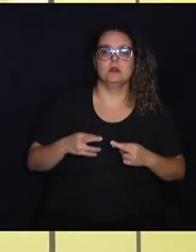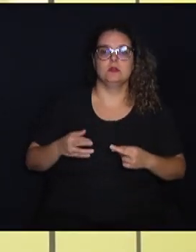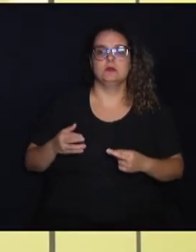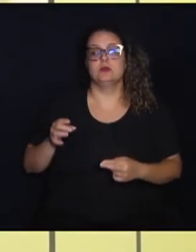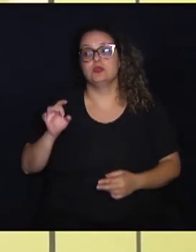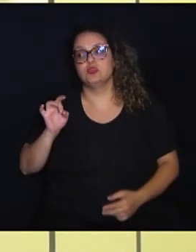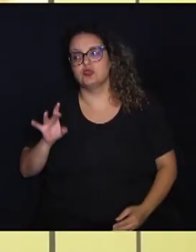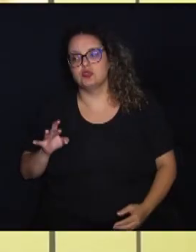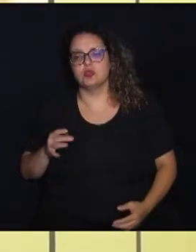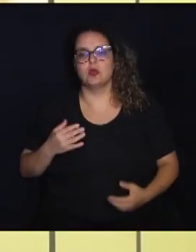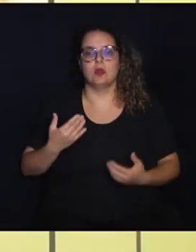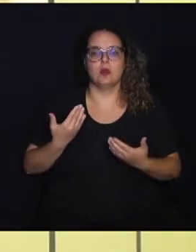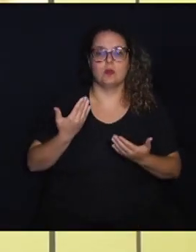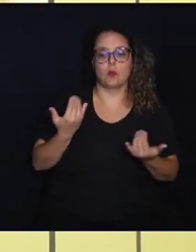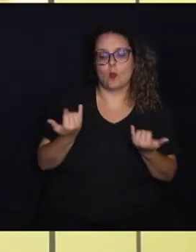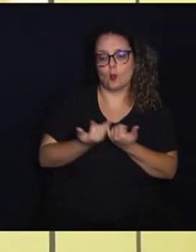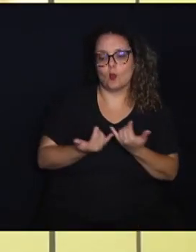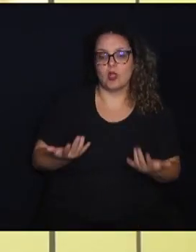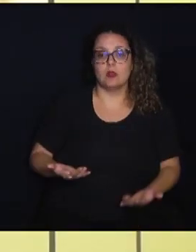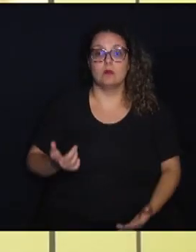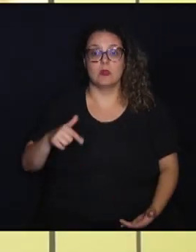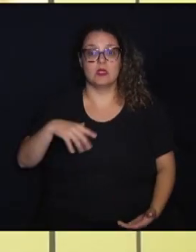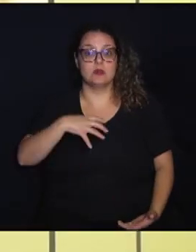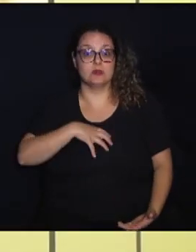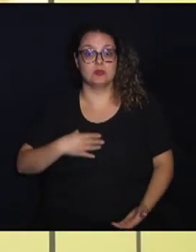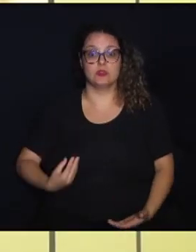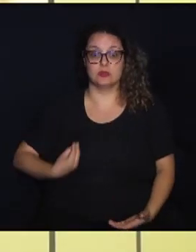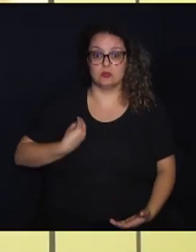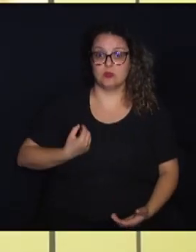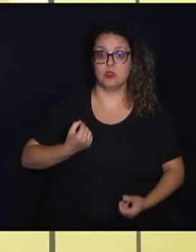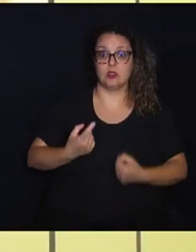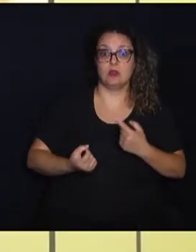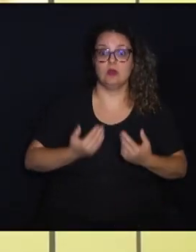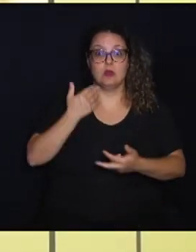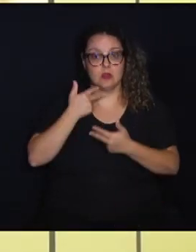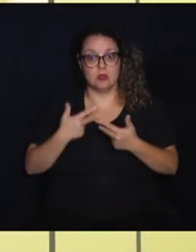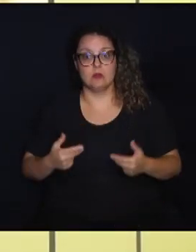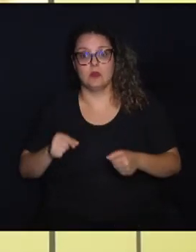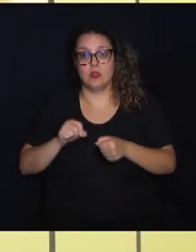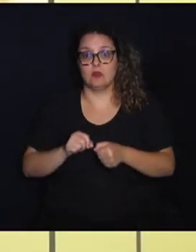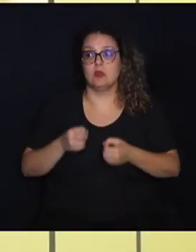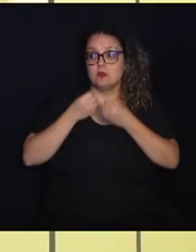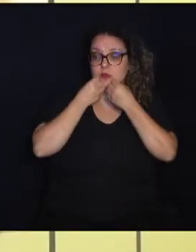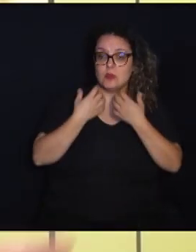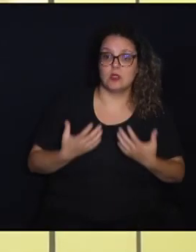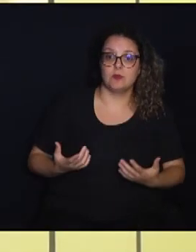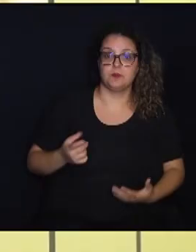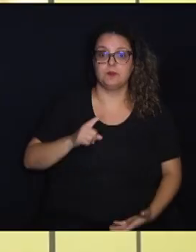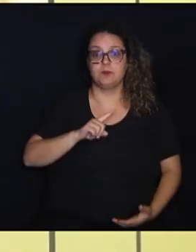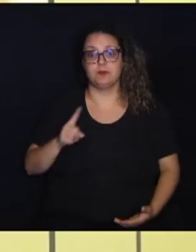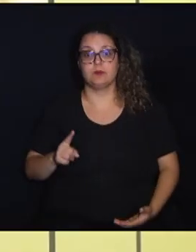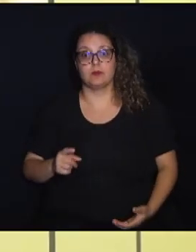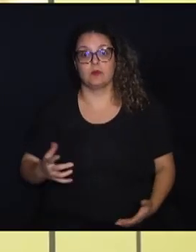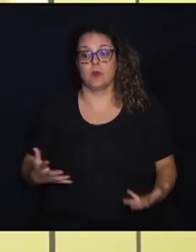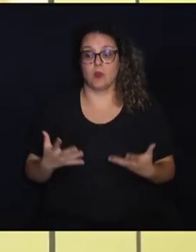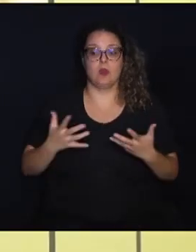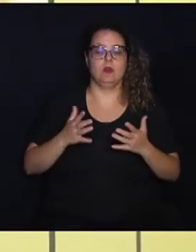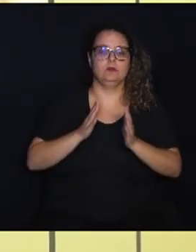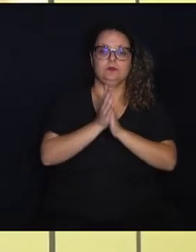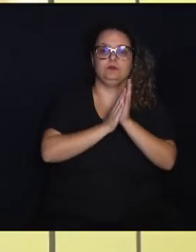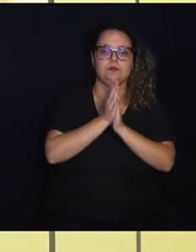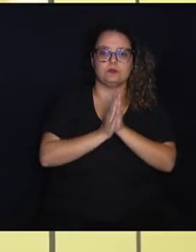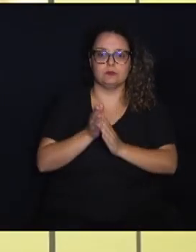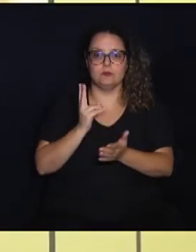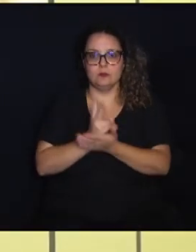peso, mas um estilo de vida, porque determinados alimentos eles fazem bem, né? Não desperta ansiedade, porque toda vez que você come